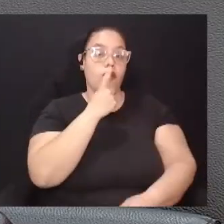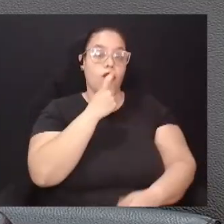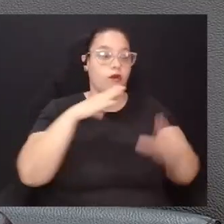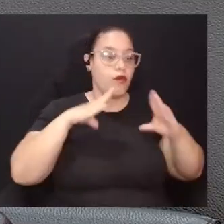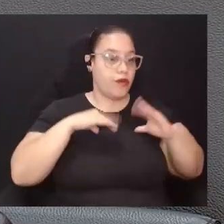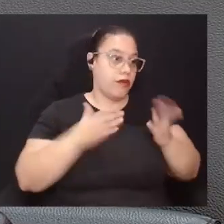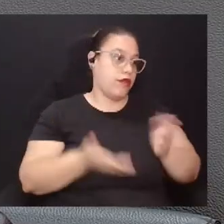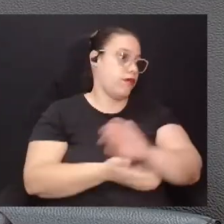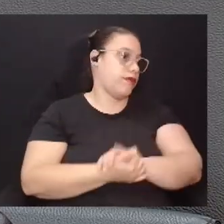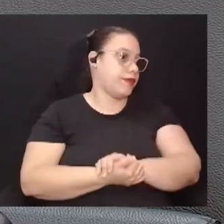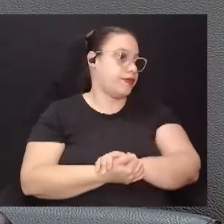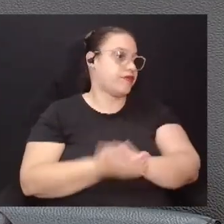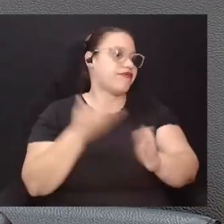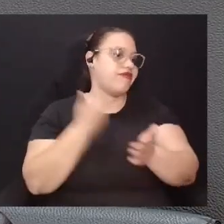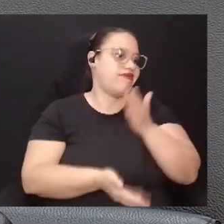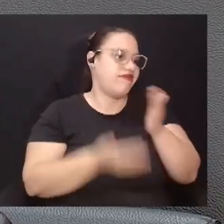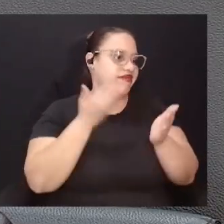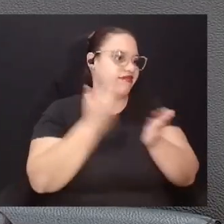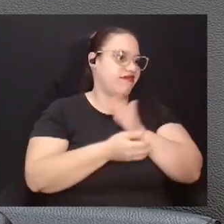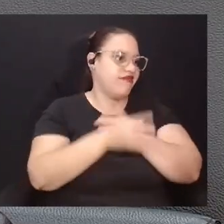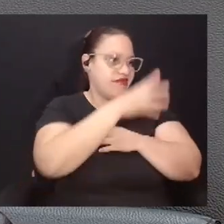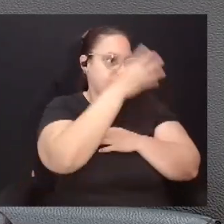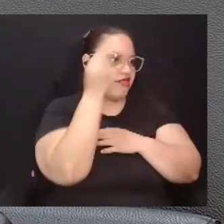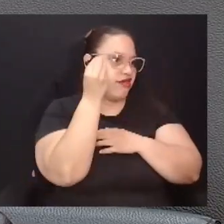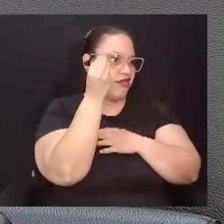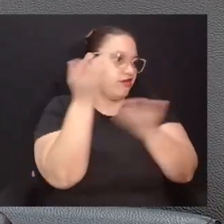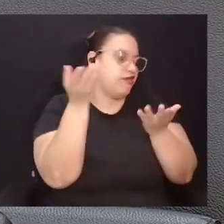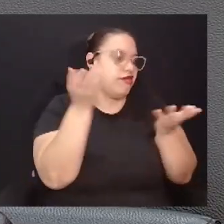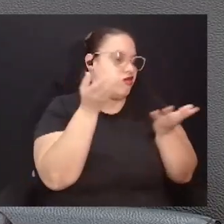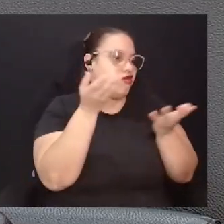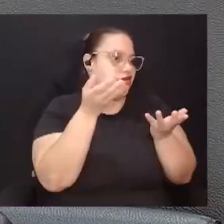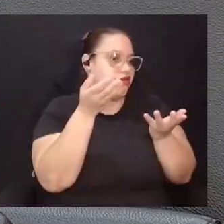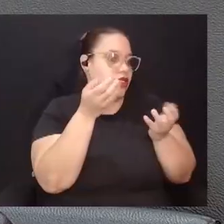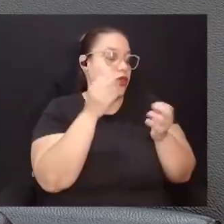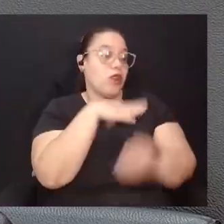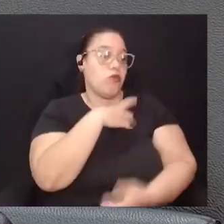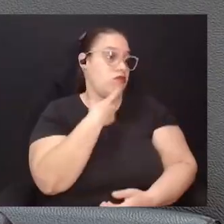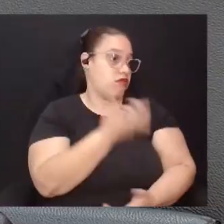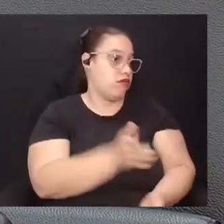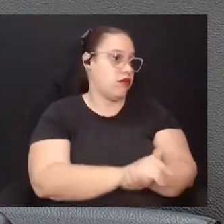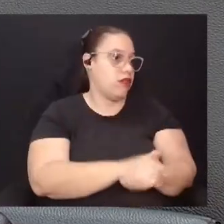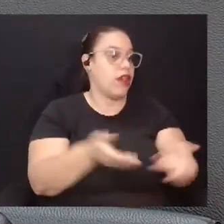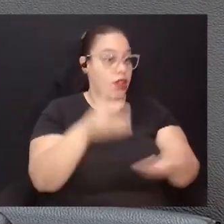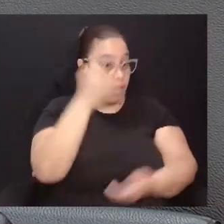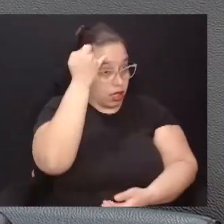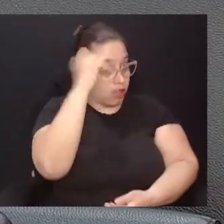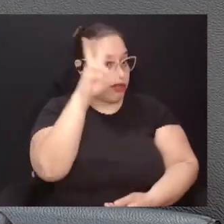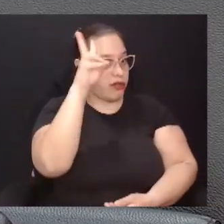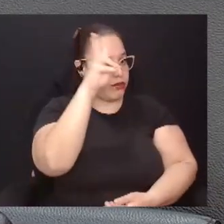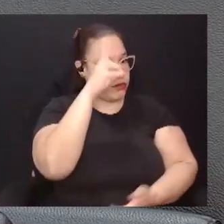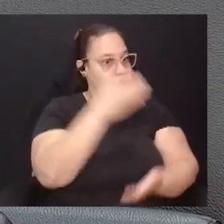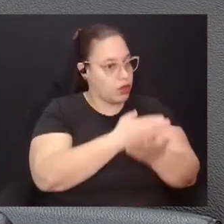ser feriado. Então, assim, isso acaba se perdendo na história e passa muito mais pela Assembleia Legislativa do que pelo município de Campinas. Então, a ideia agora é a